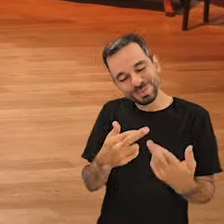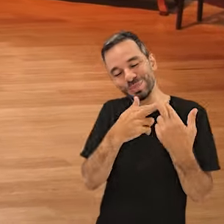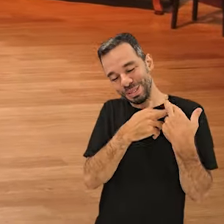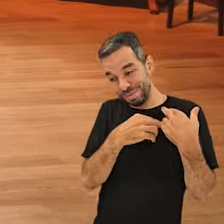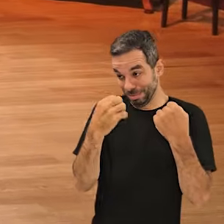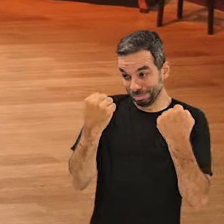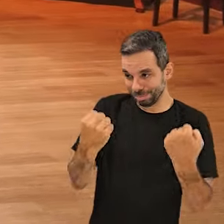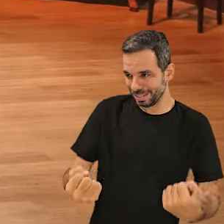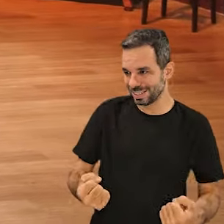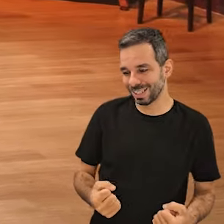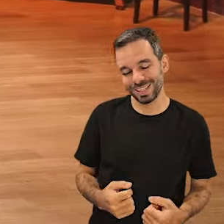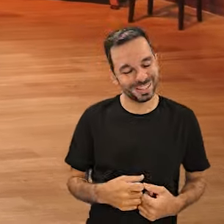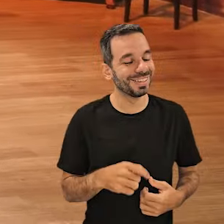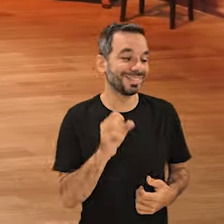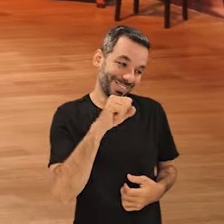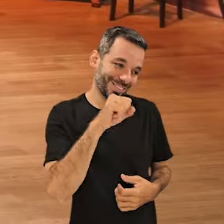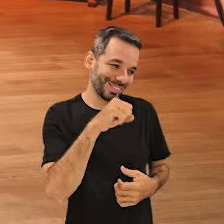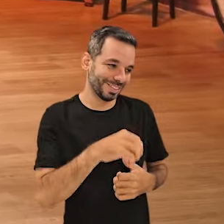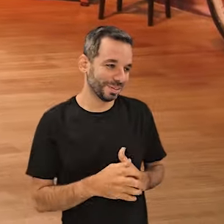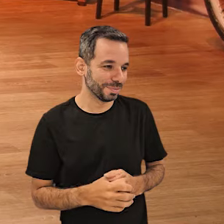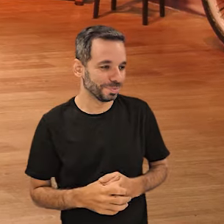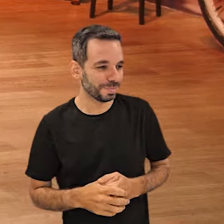tá fácil.